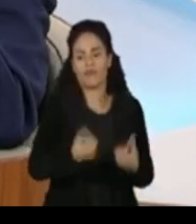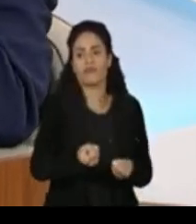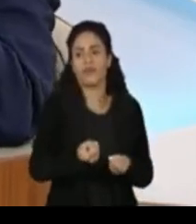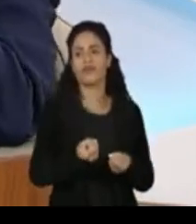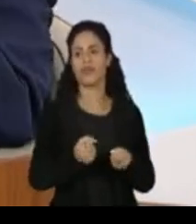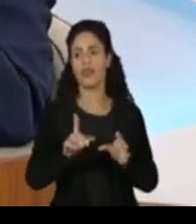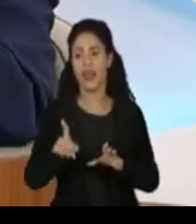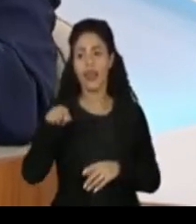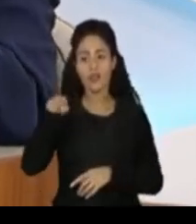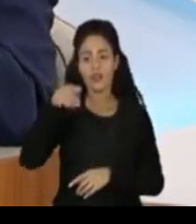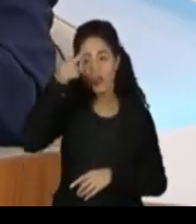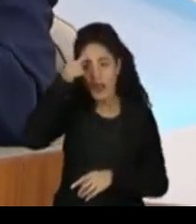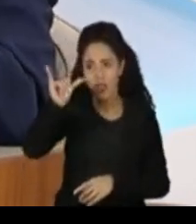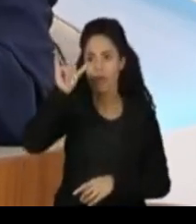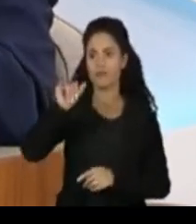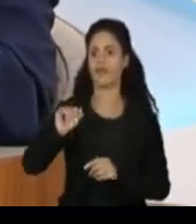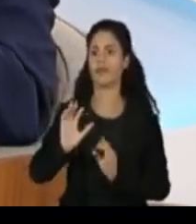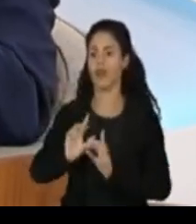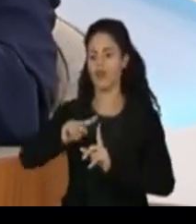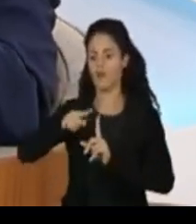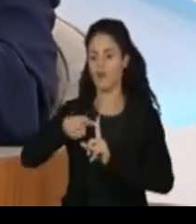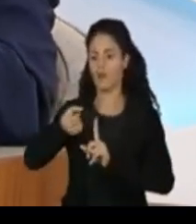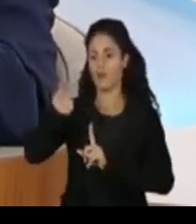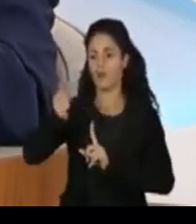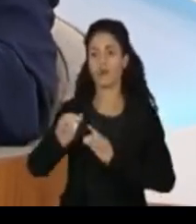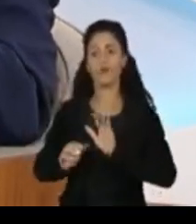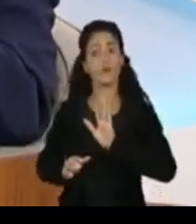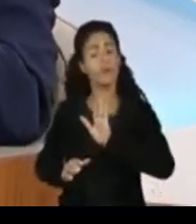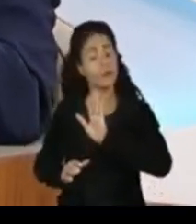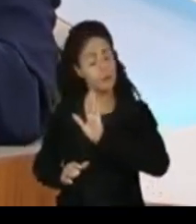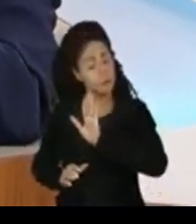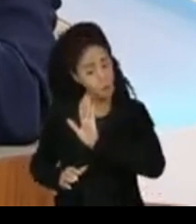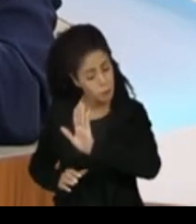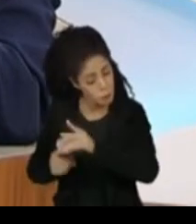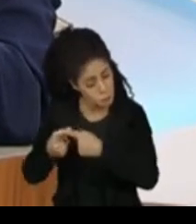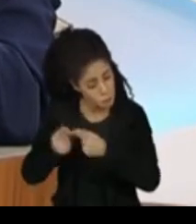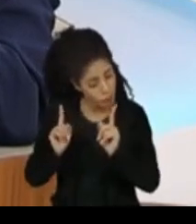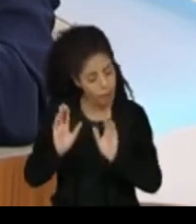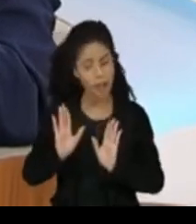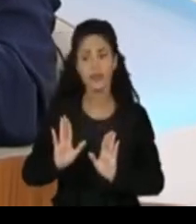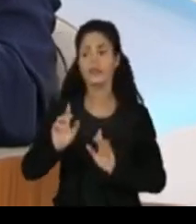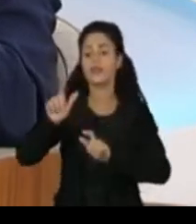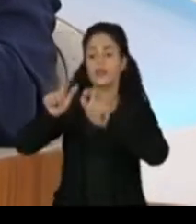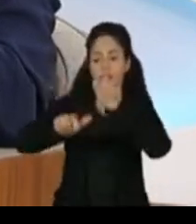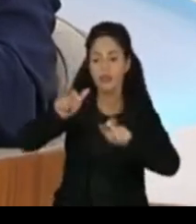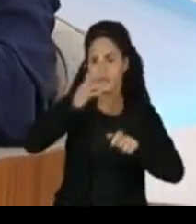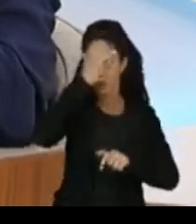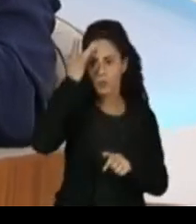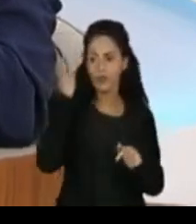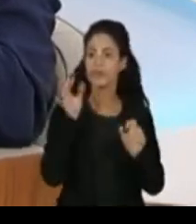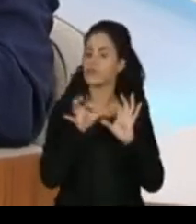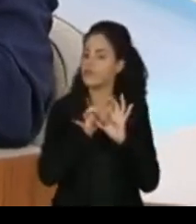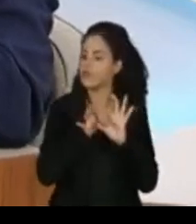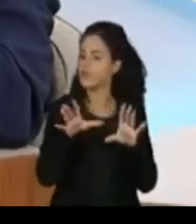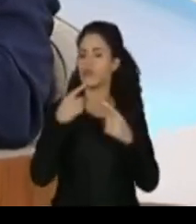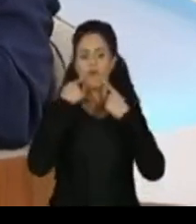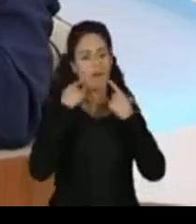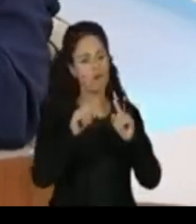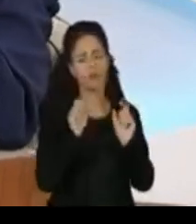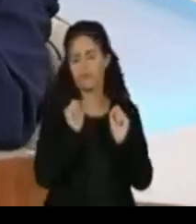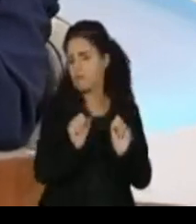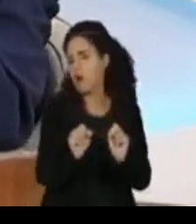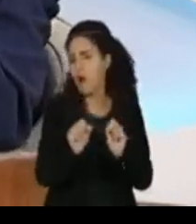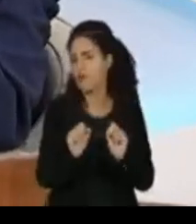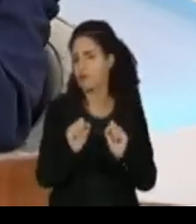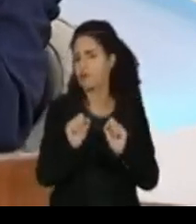papel do estado evitar o aborto porém e qualquer pessoa tem o direito de ser contra de pregar contra e de